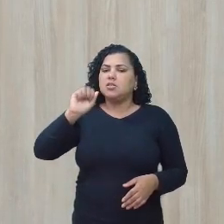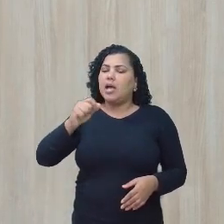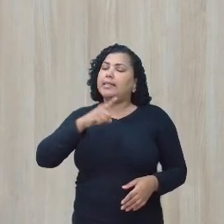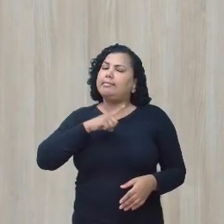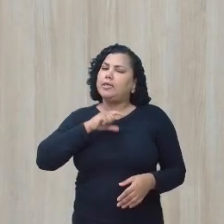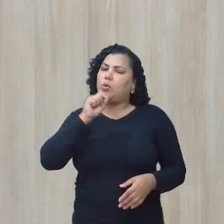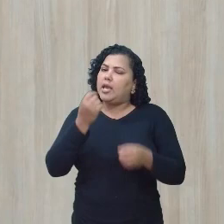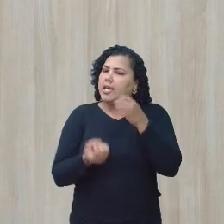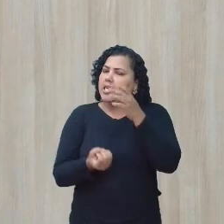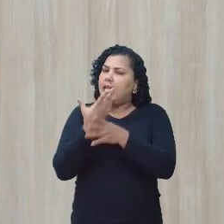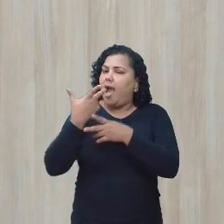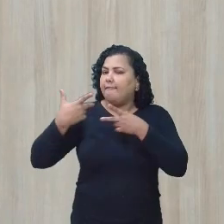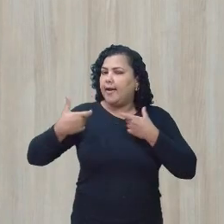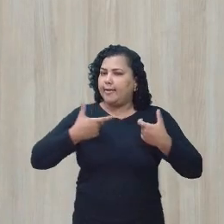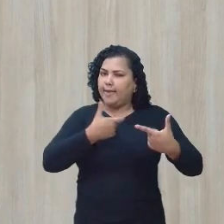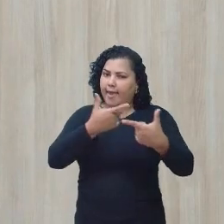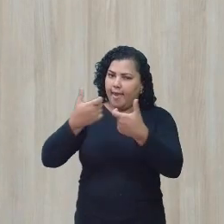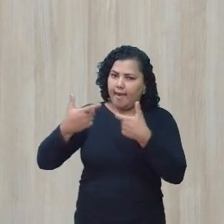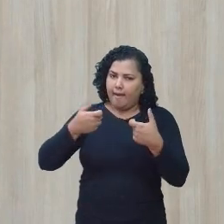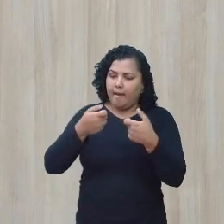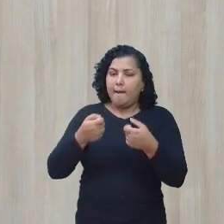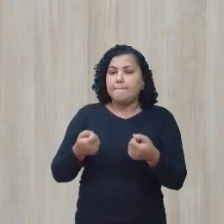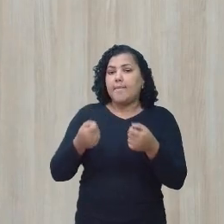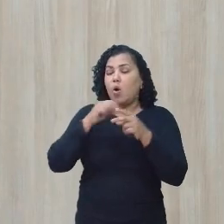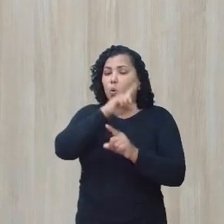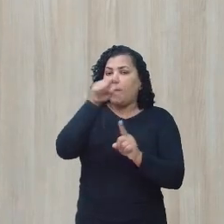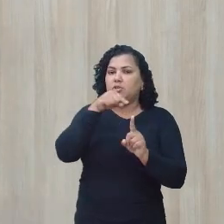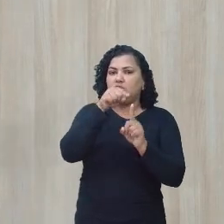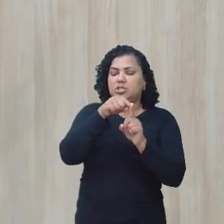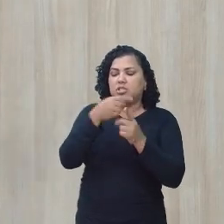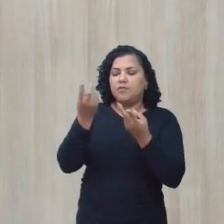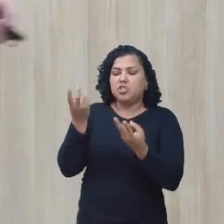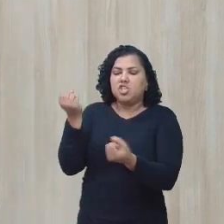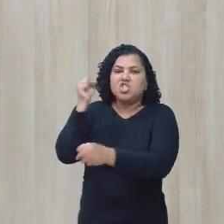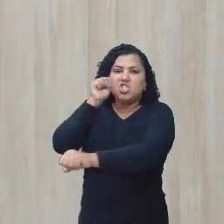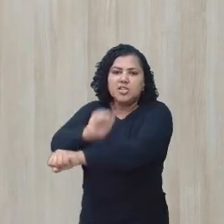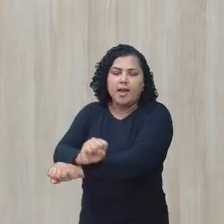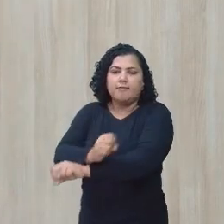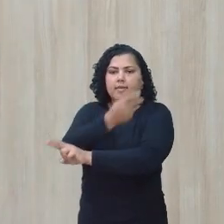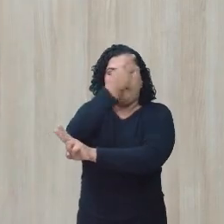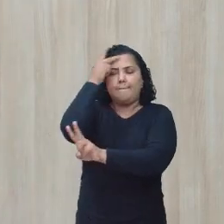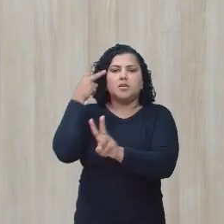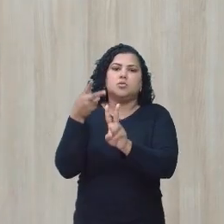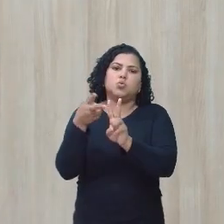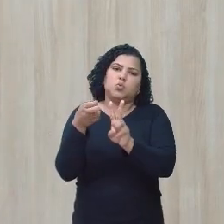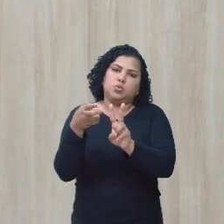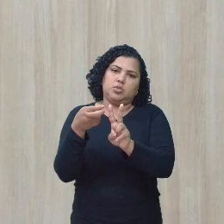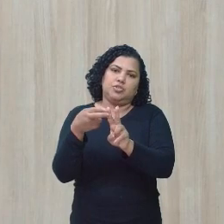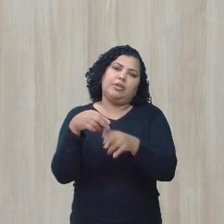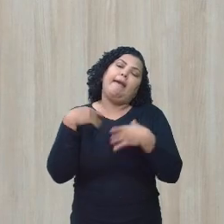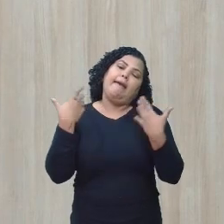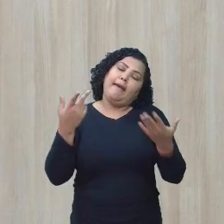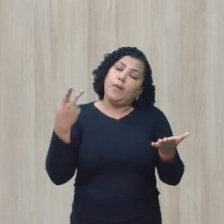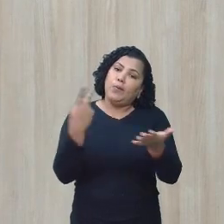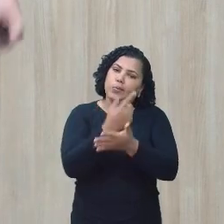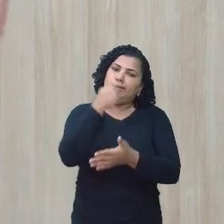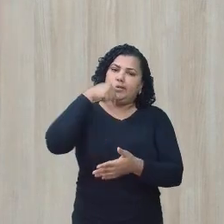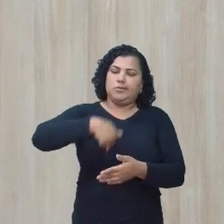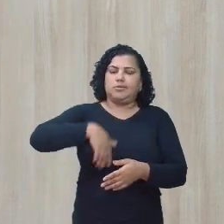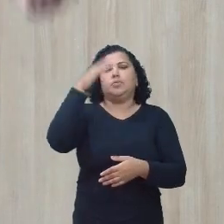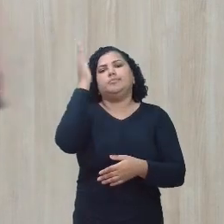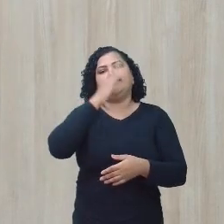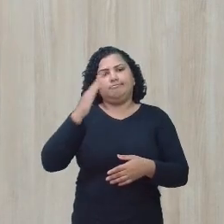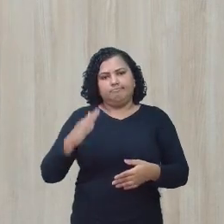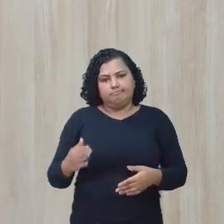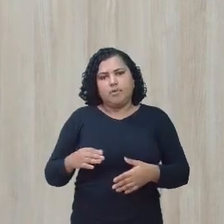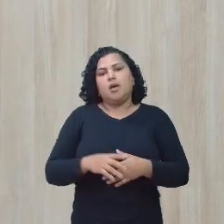né, justa só para eles, né, para escravizar sujeitos indígenas. É mais um episódio, né, da história do Brasil, né, de